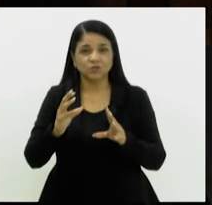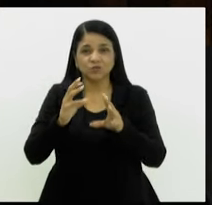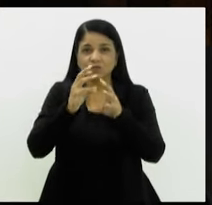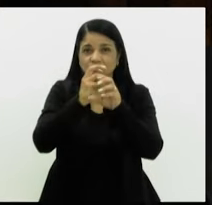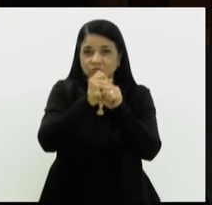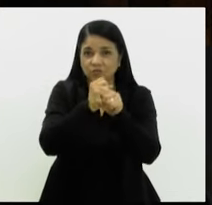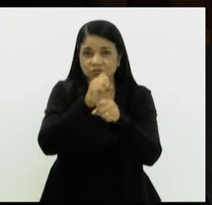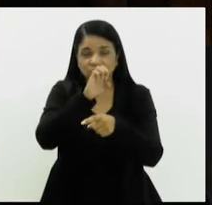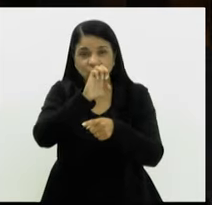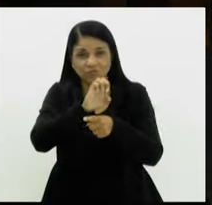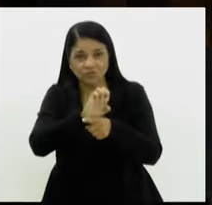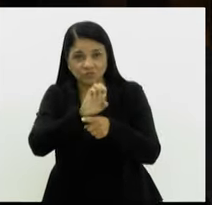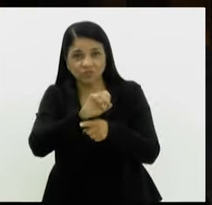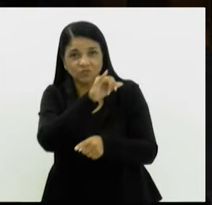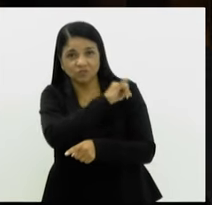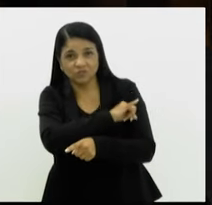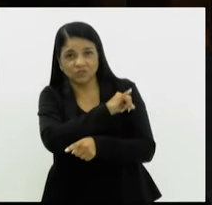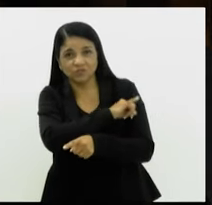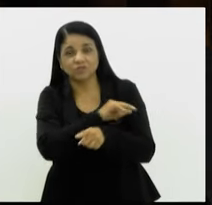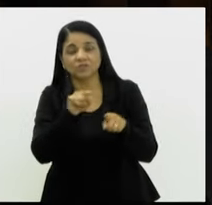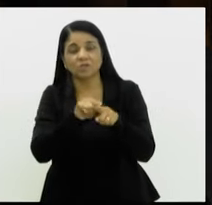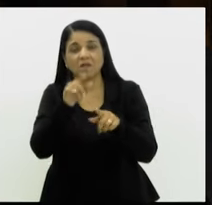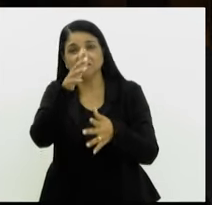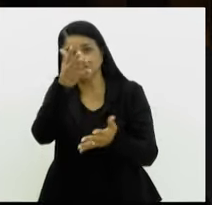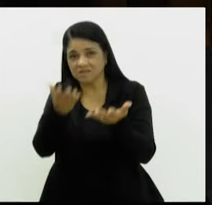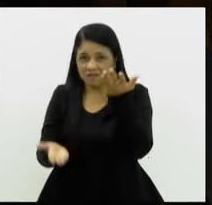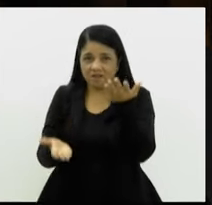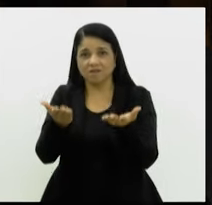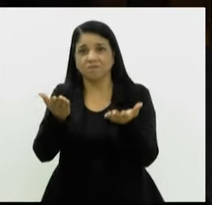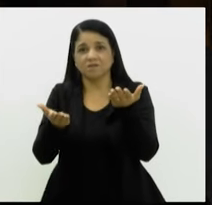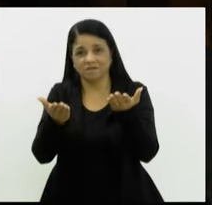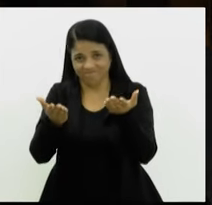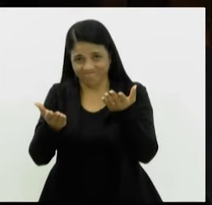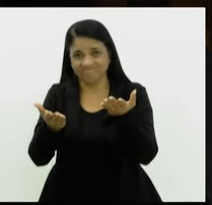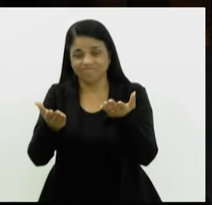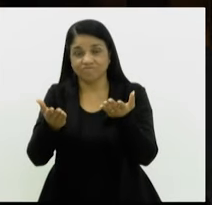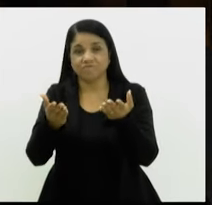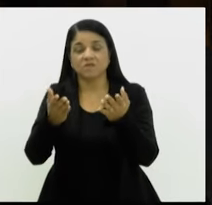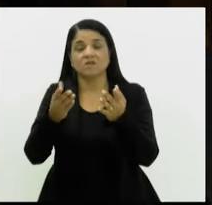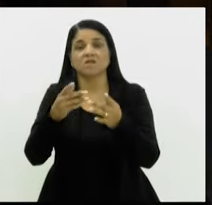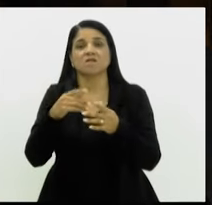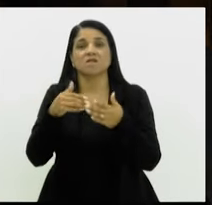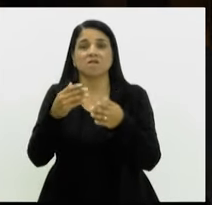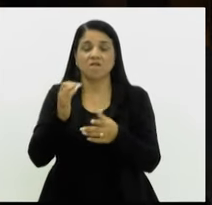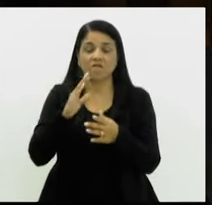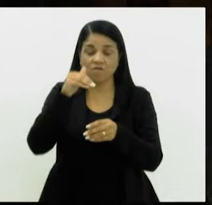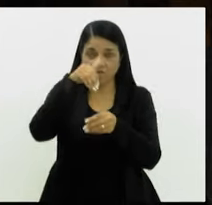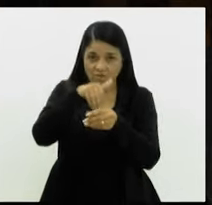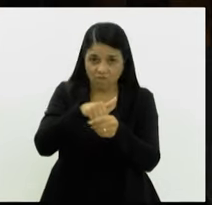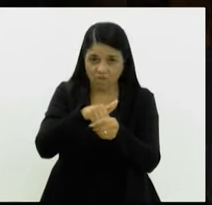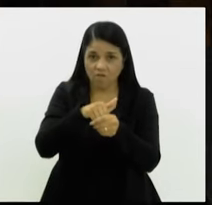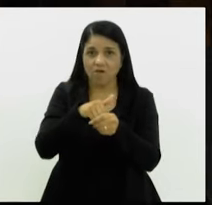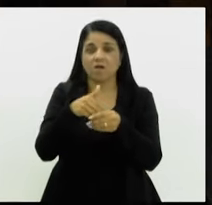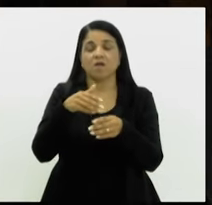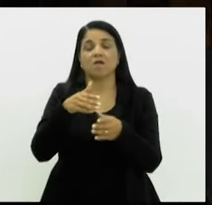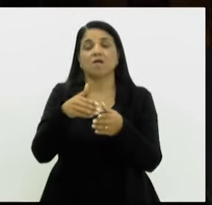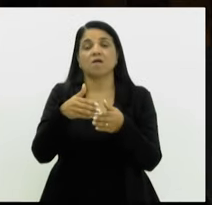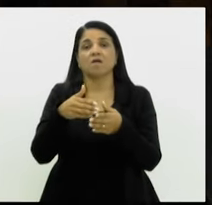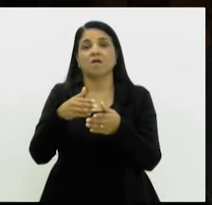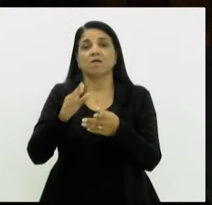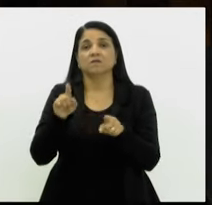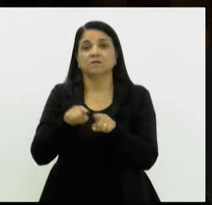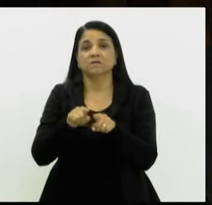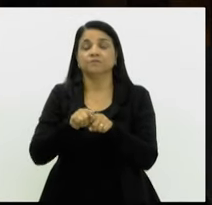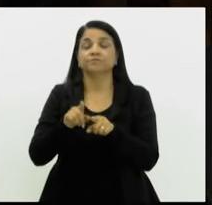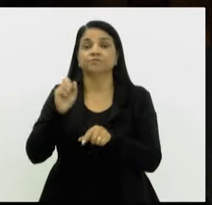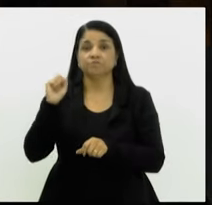desequilíbrio. Então, a favor das aposentadorias dos servidores, o nosso destaque é para manter a redação original do